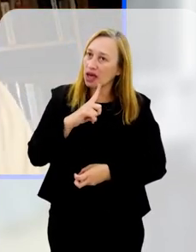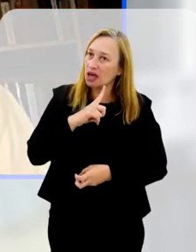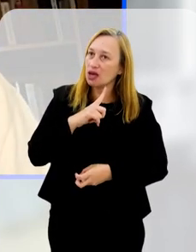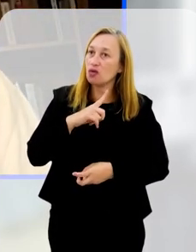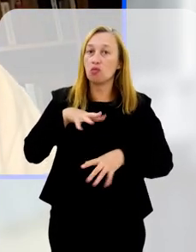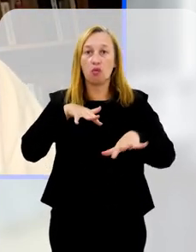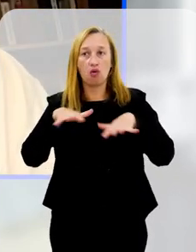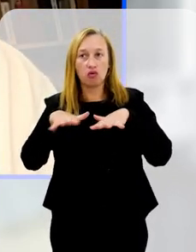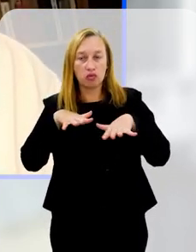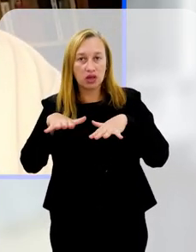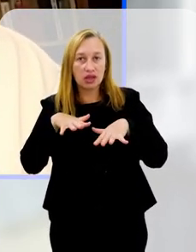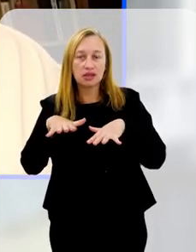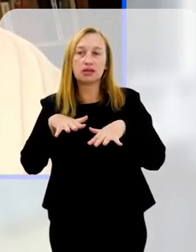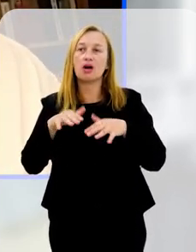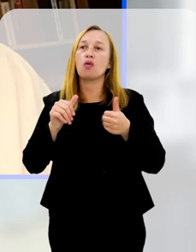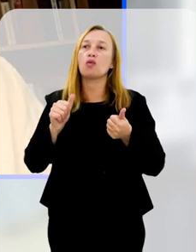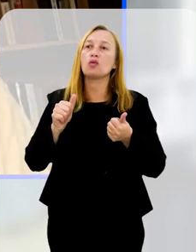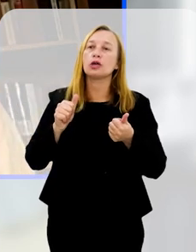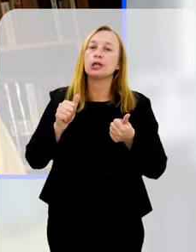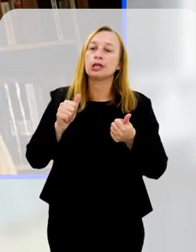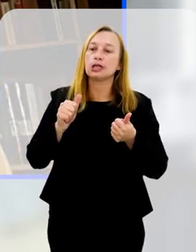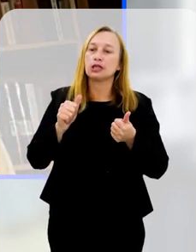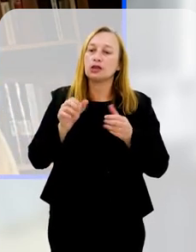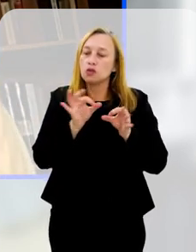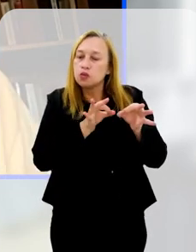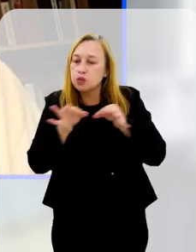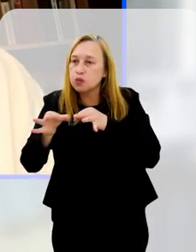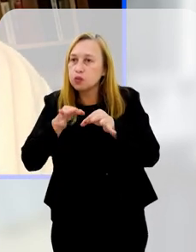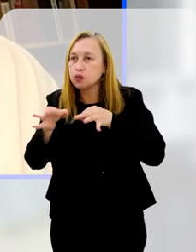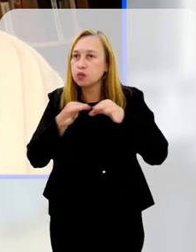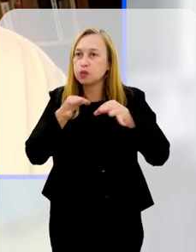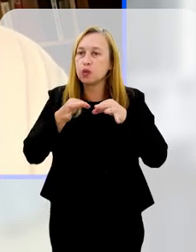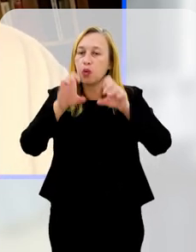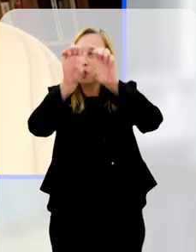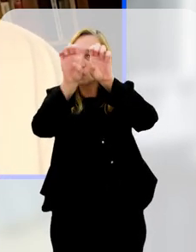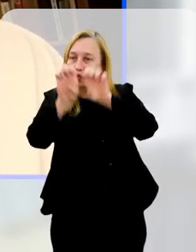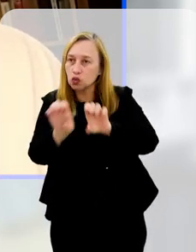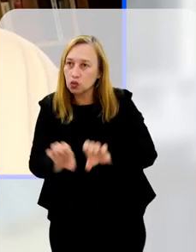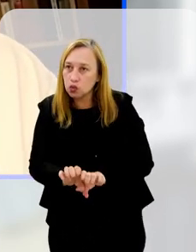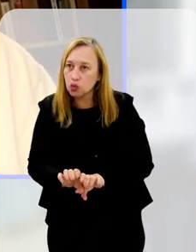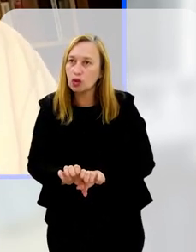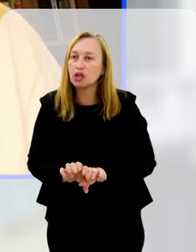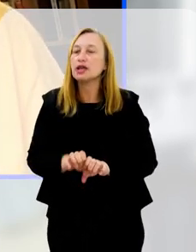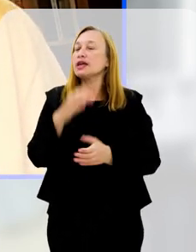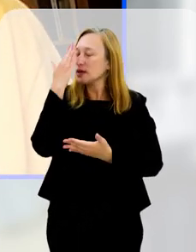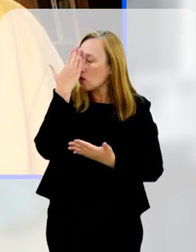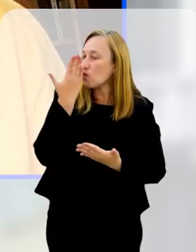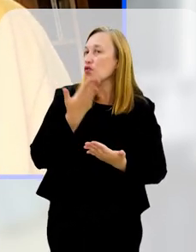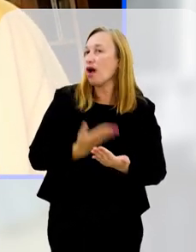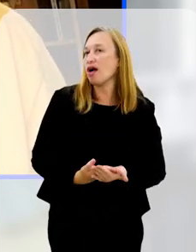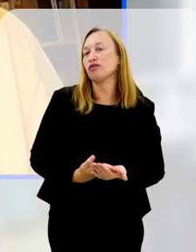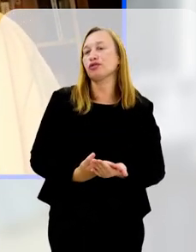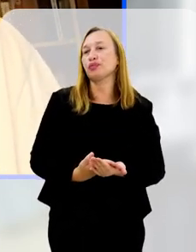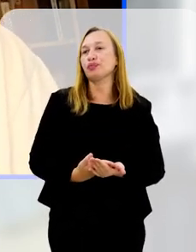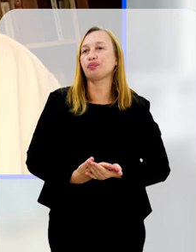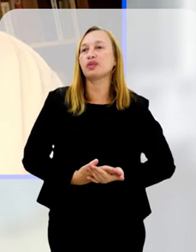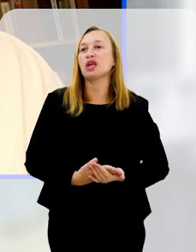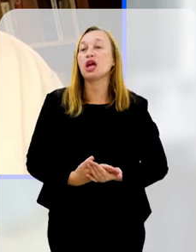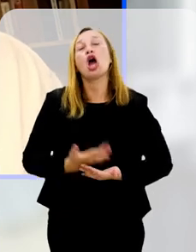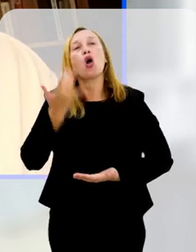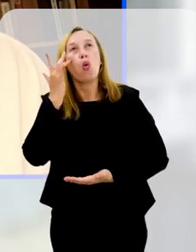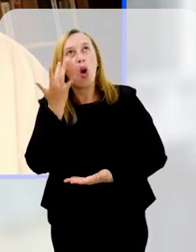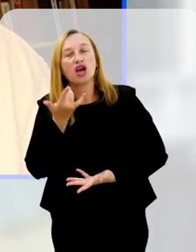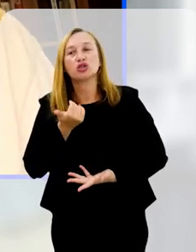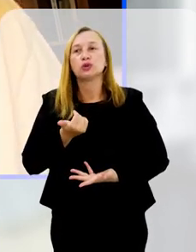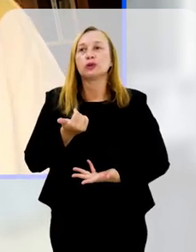uma organização razoavelmente bem estruturada e confiável, né?